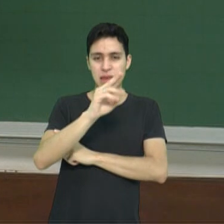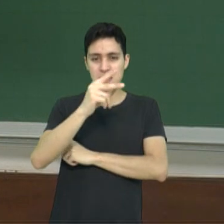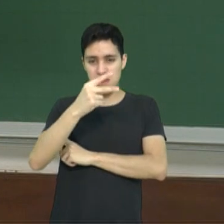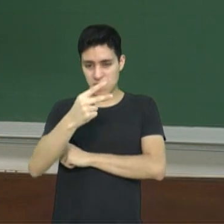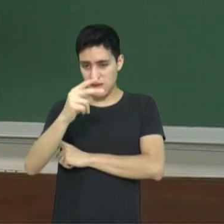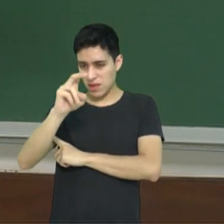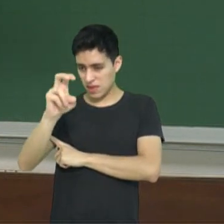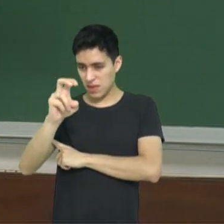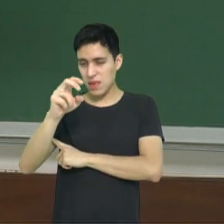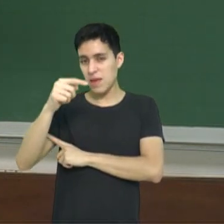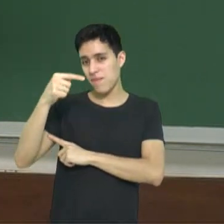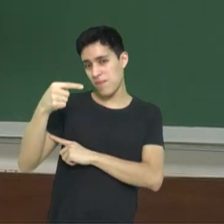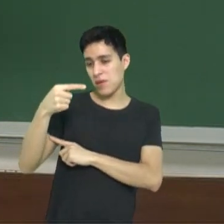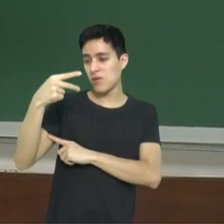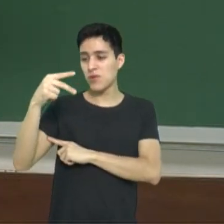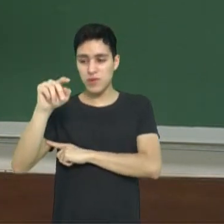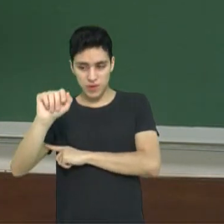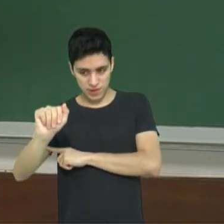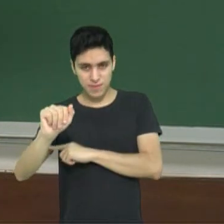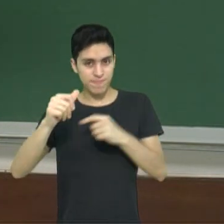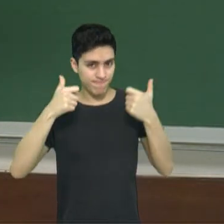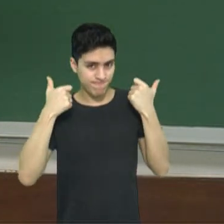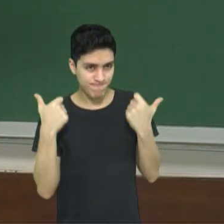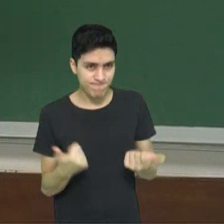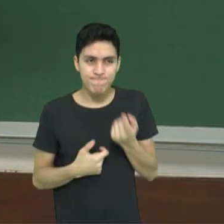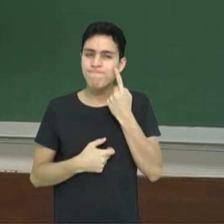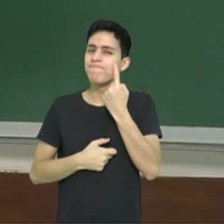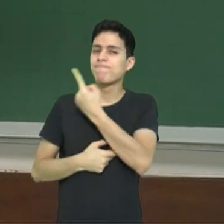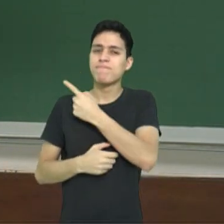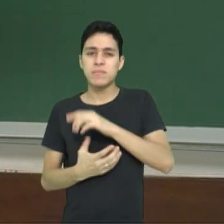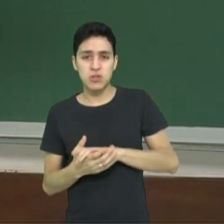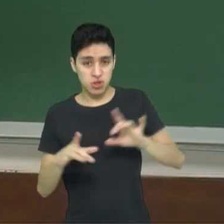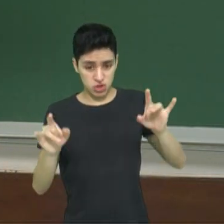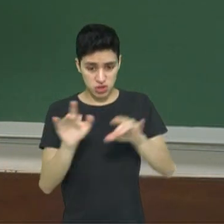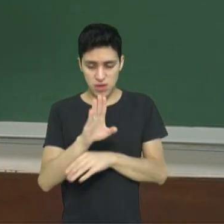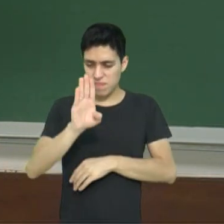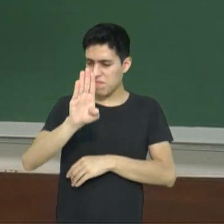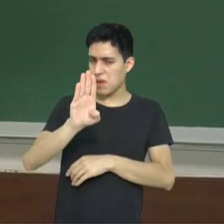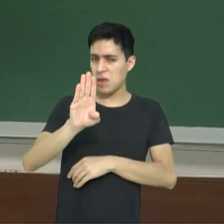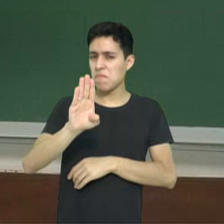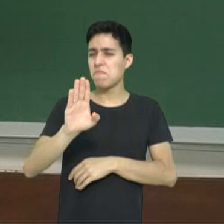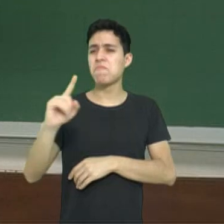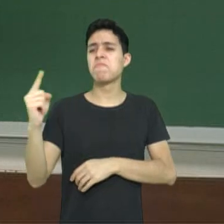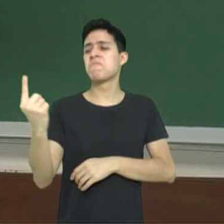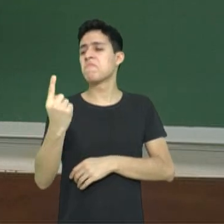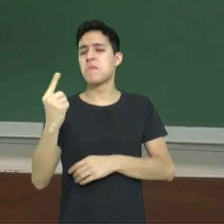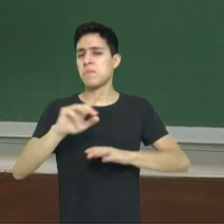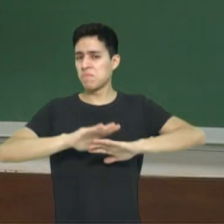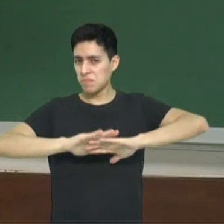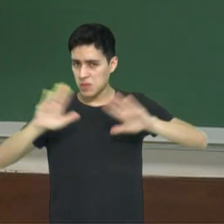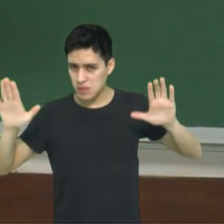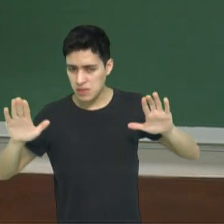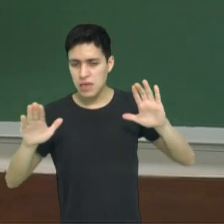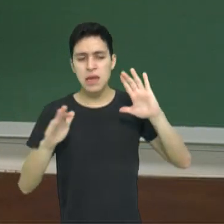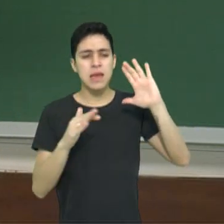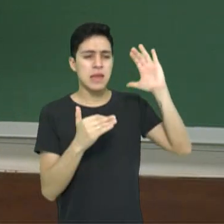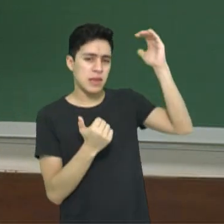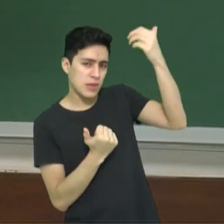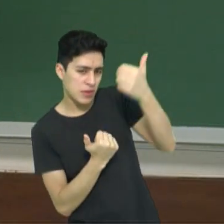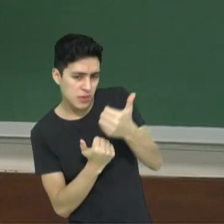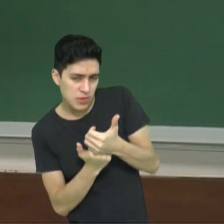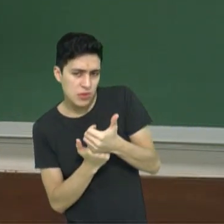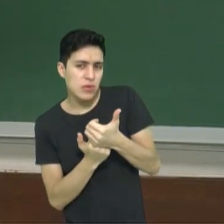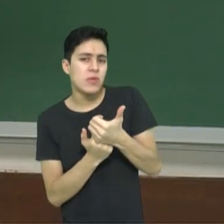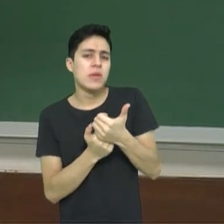5 menos o 2a, ok? Isolado a letra b na primeira, eu vou substituir a letra b